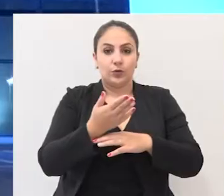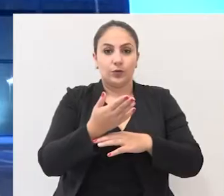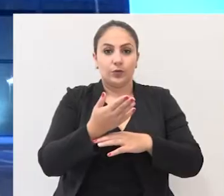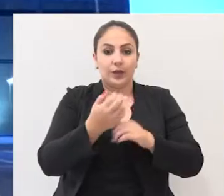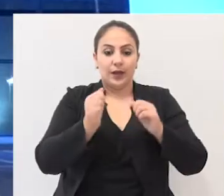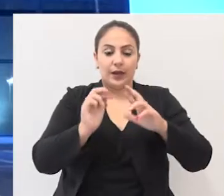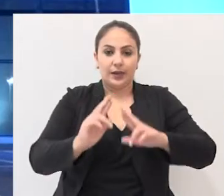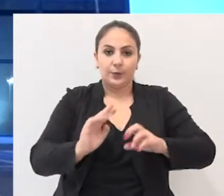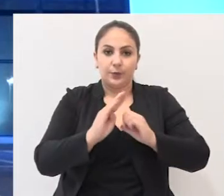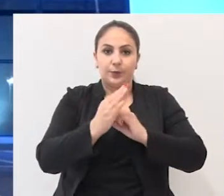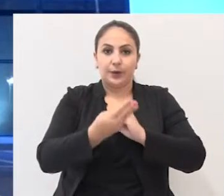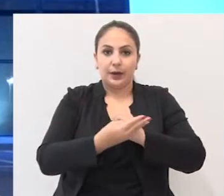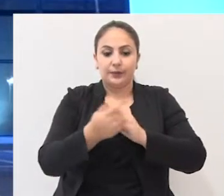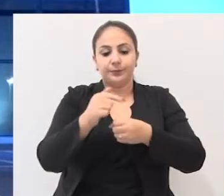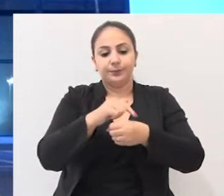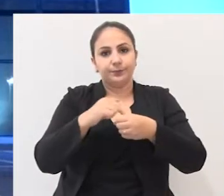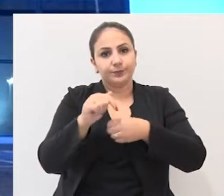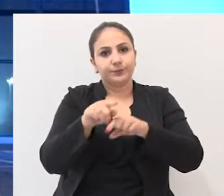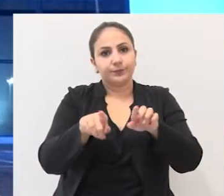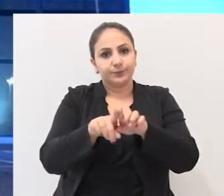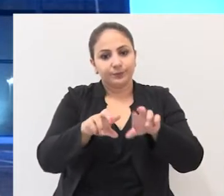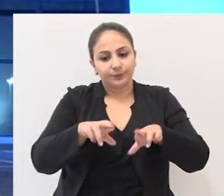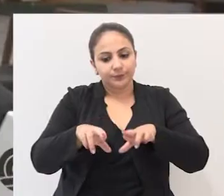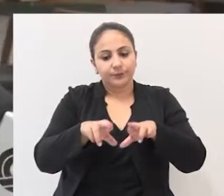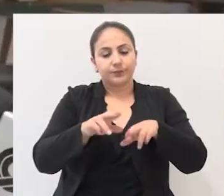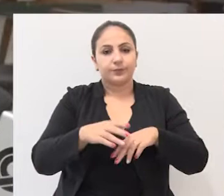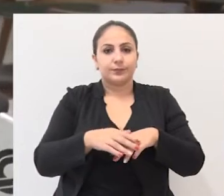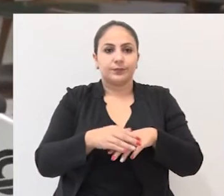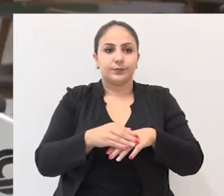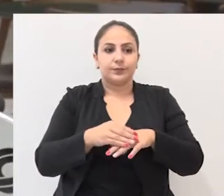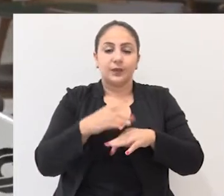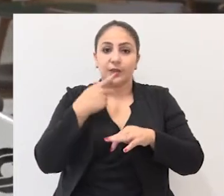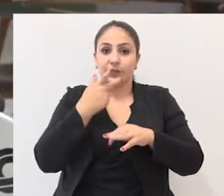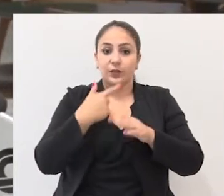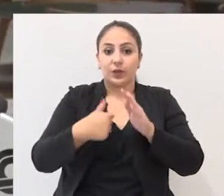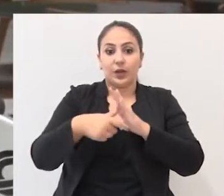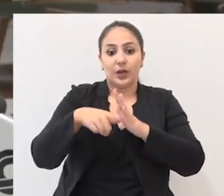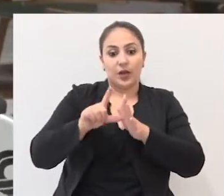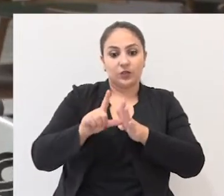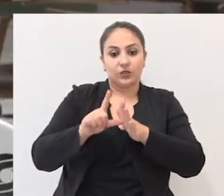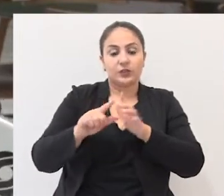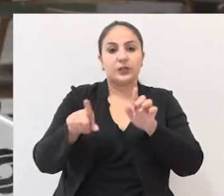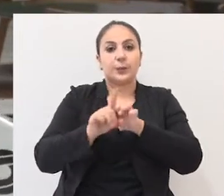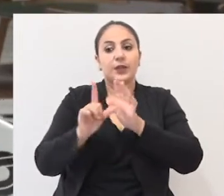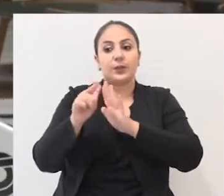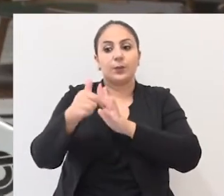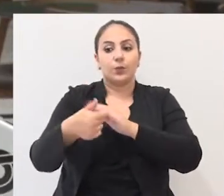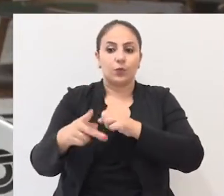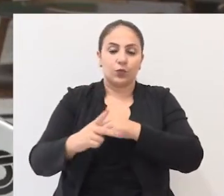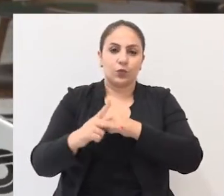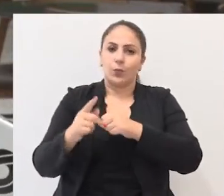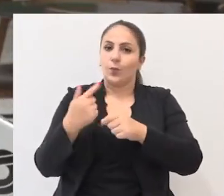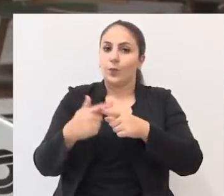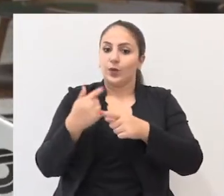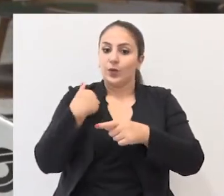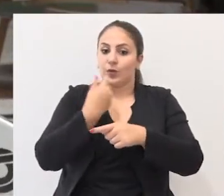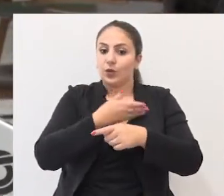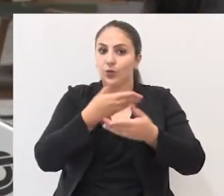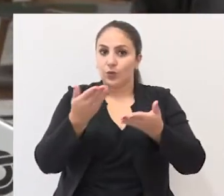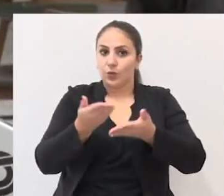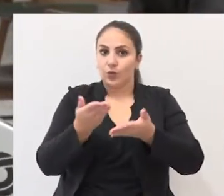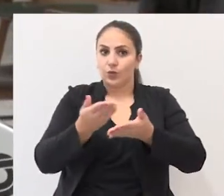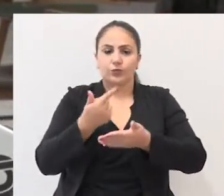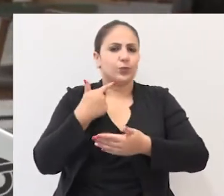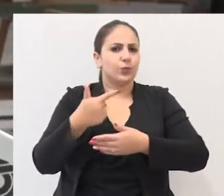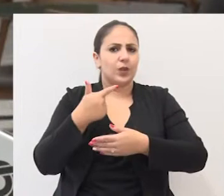a cidade e a região. Eu digo assim, que é antes e depois do shopping, porque nós hoje aqui nós